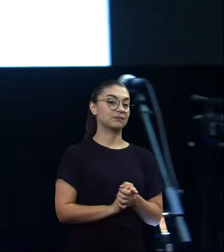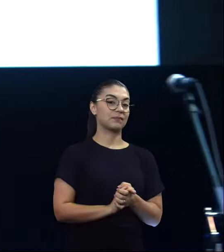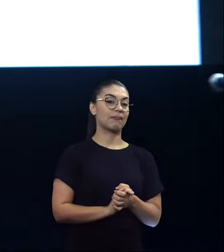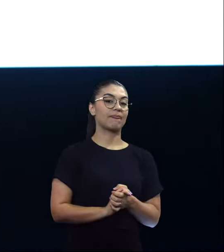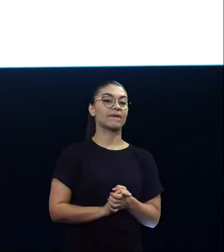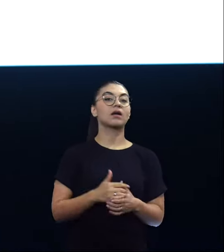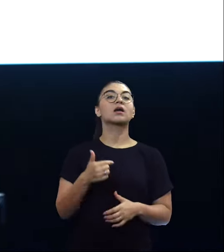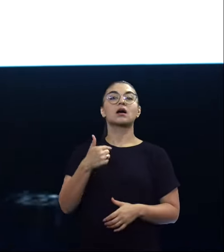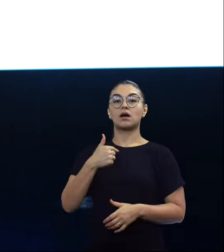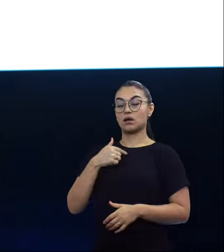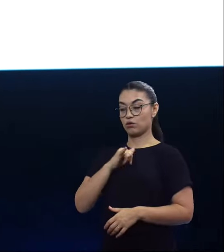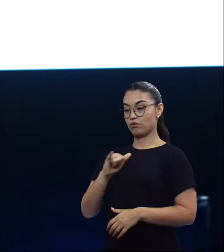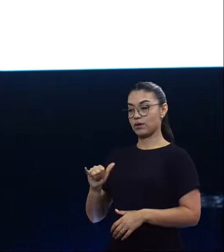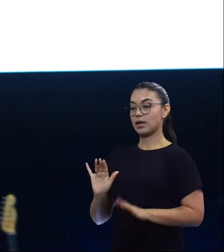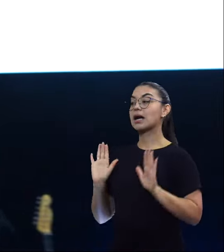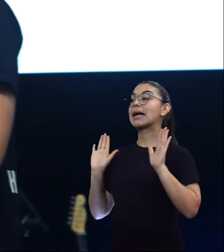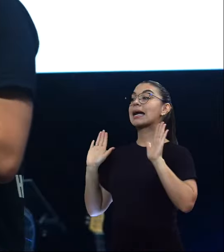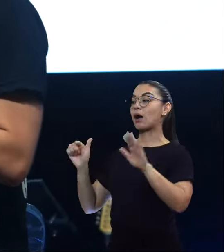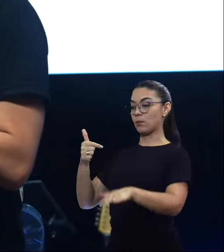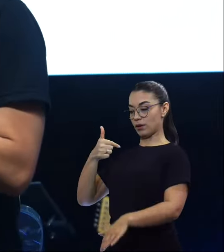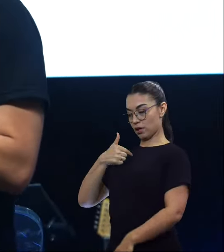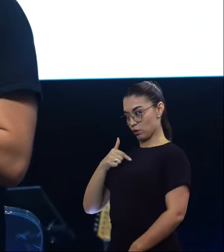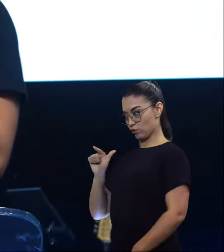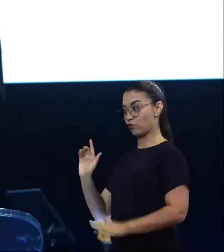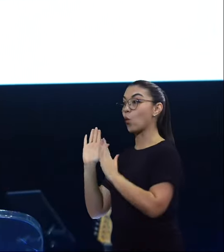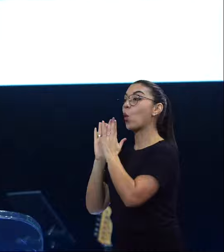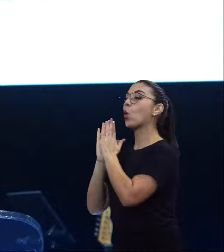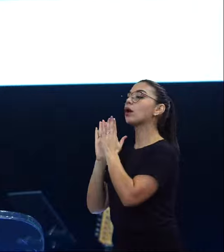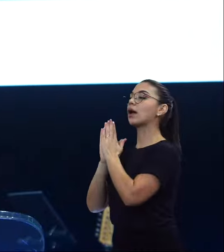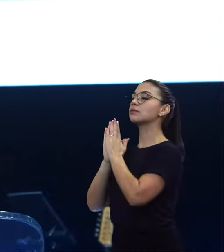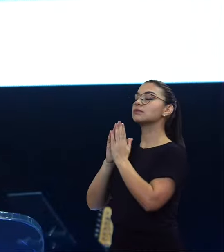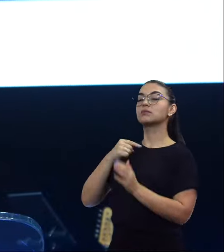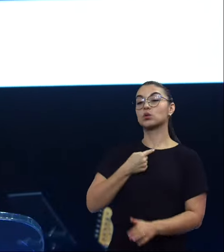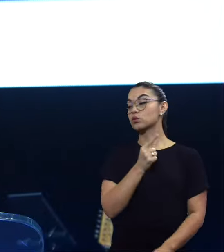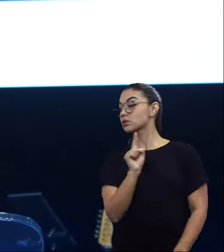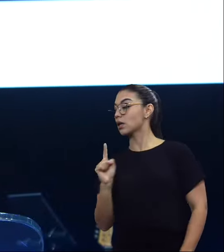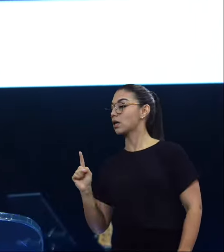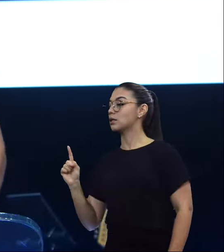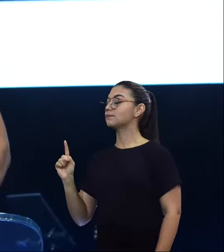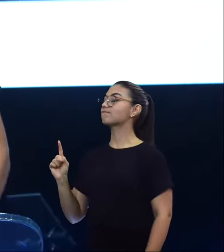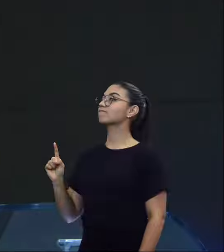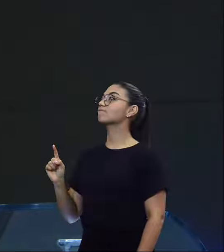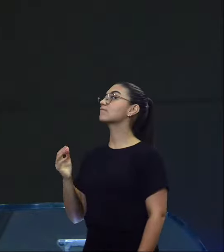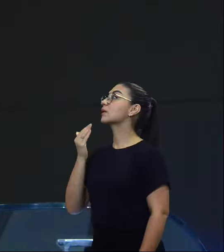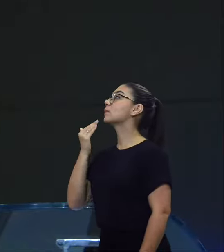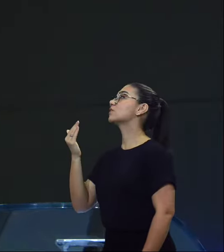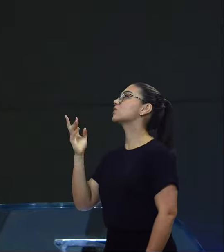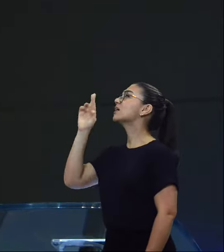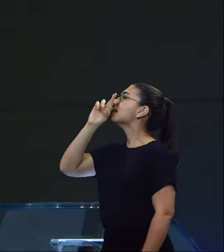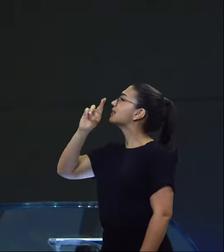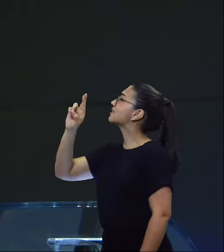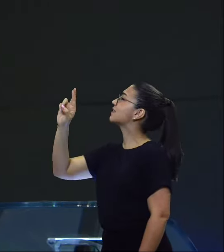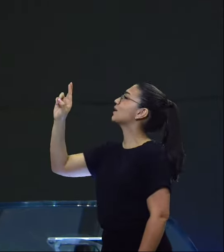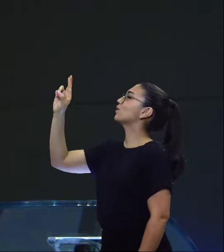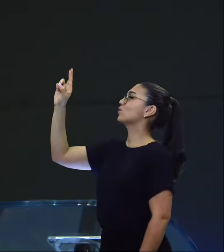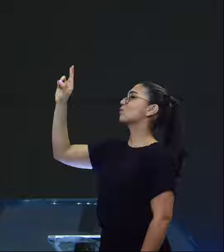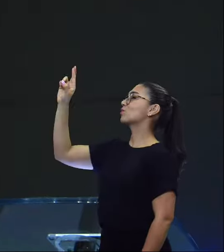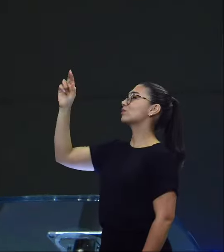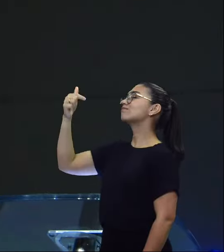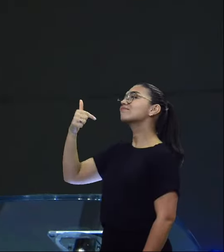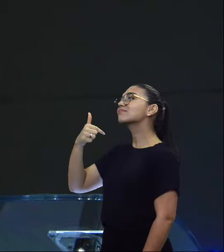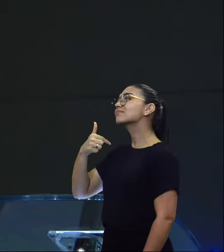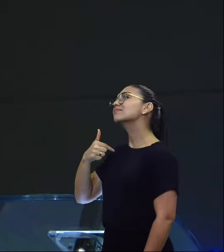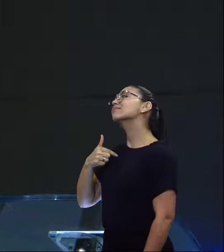bem crente naquela hora, falei assim: deixa eu orar. E saí de cena e falei assim: Senhor, eu nunca te pedi nada, eu podia estar em